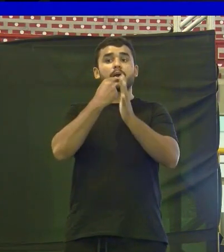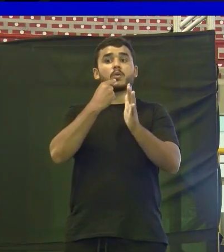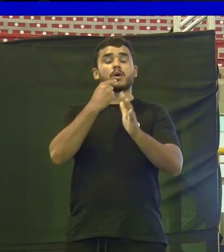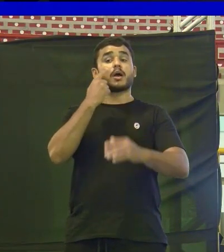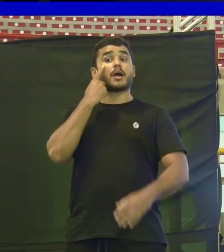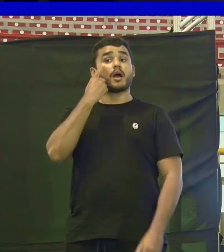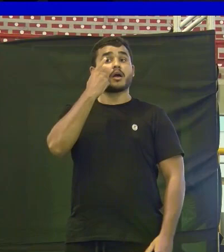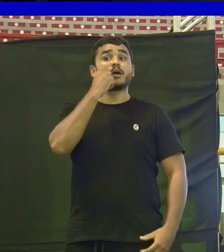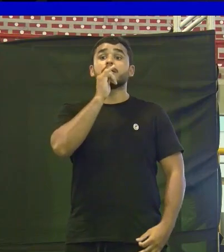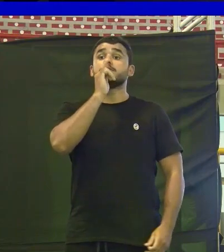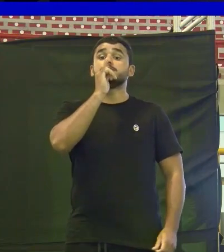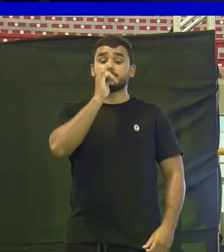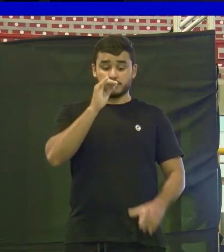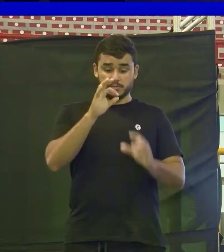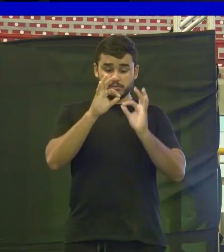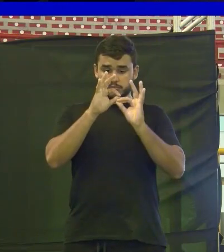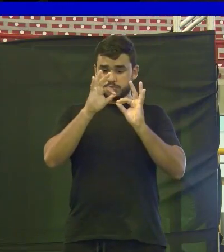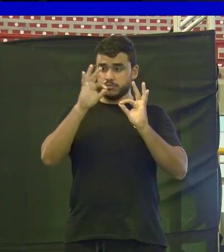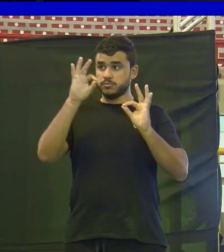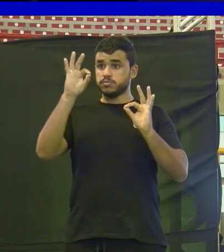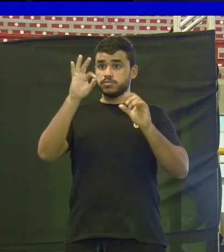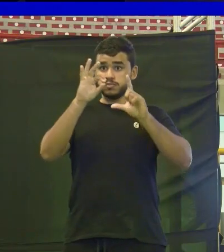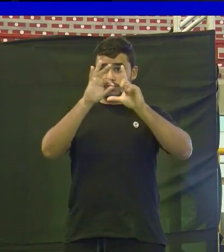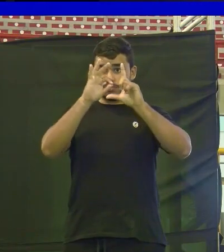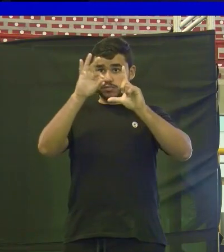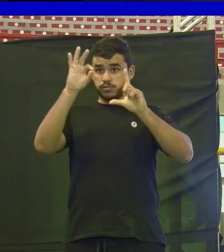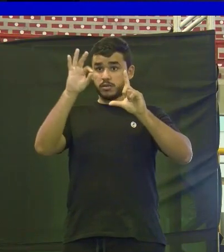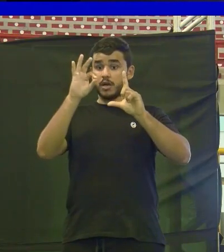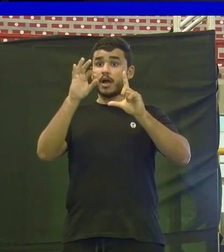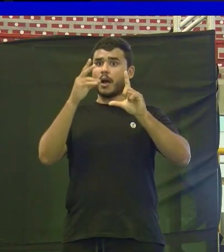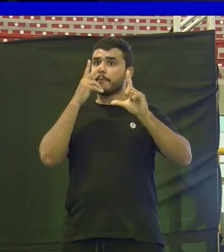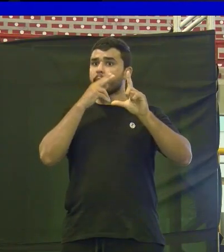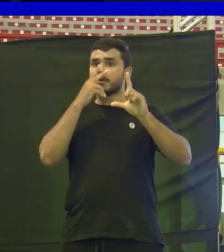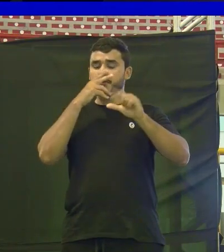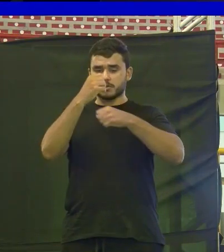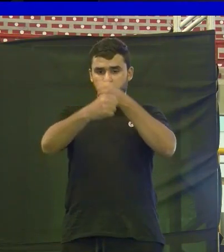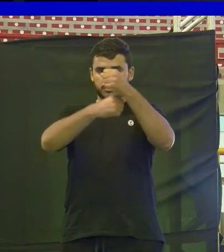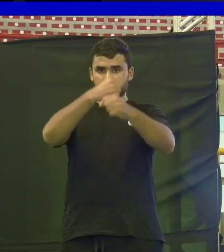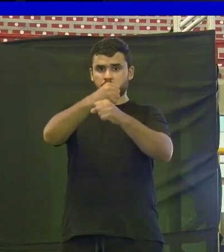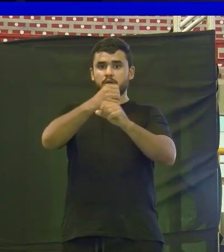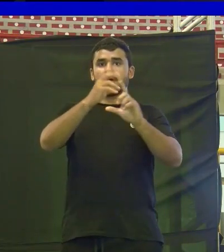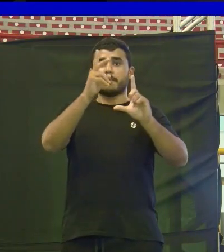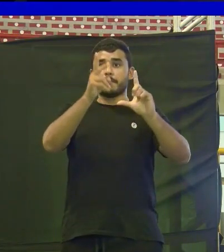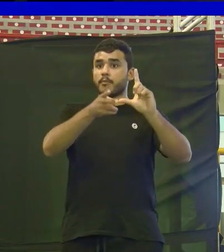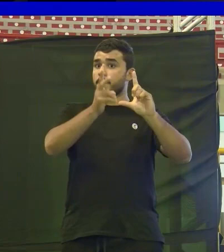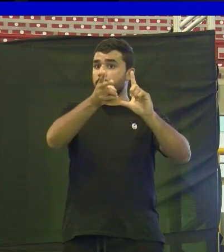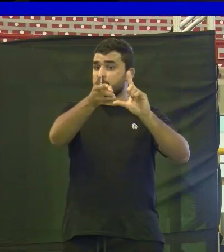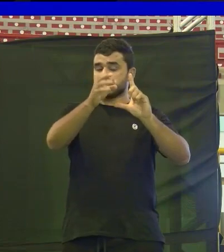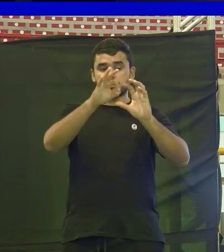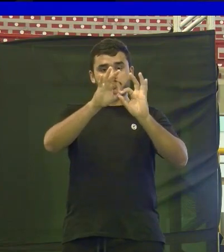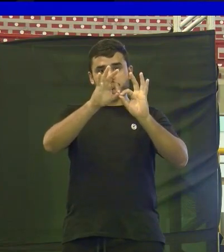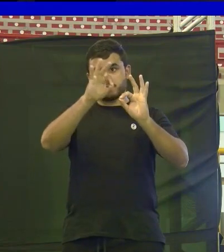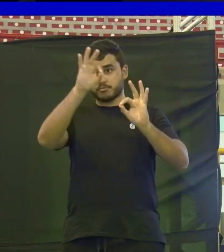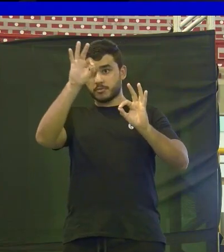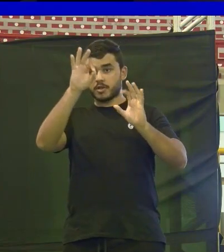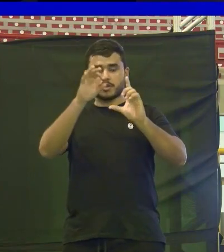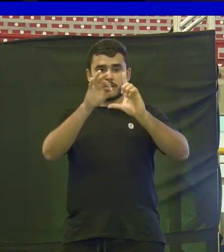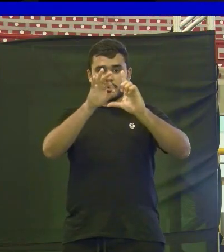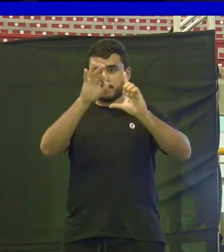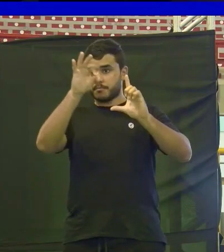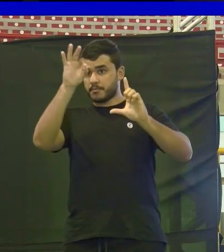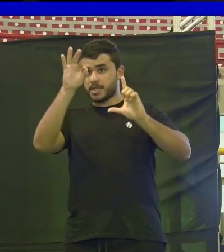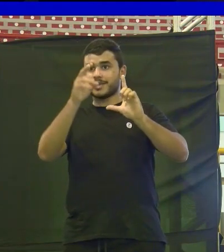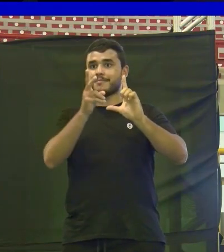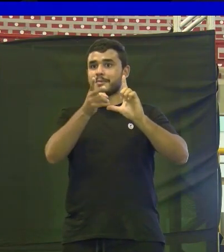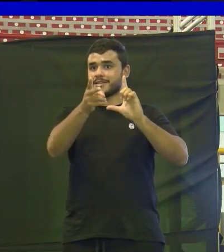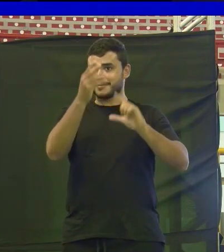Suponha que foi mantida para os anos seguintes a mesma taxa de crescimento, tá? Então ele